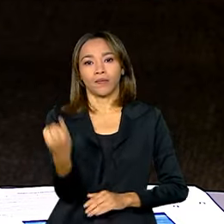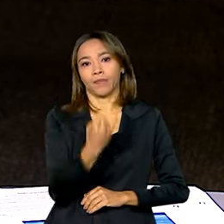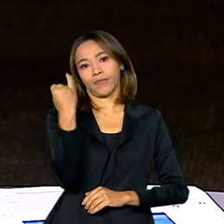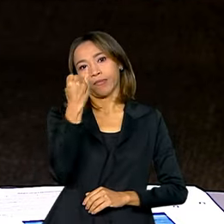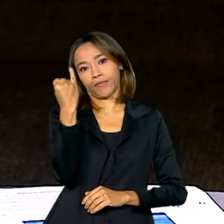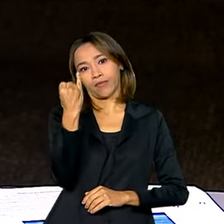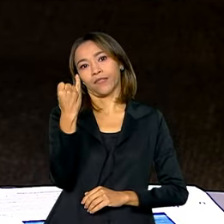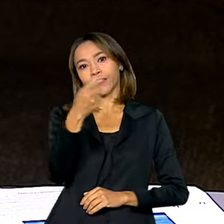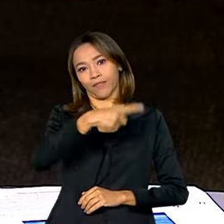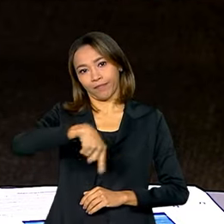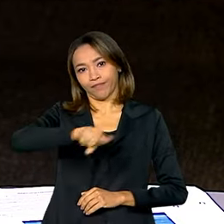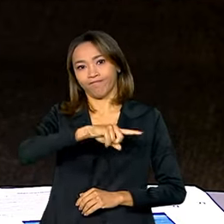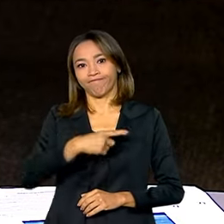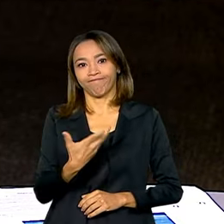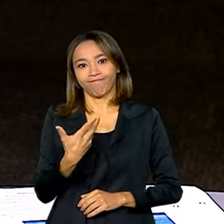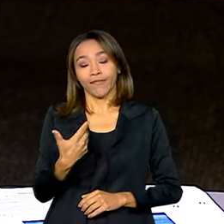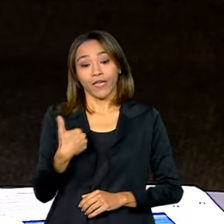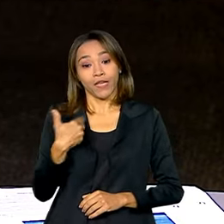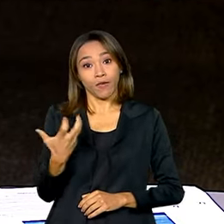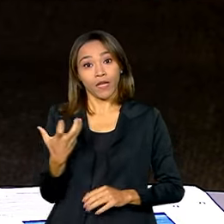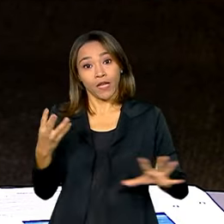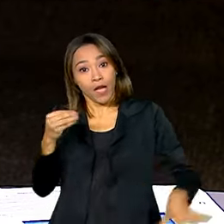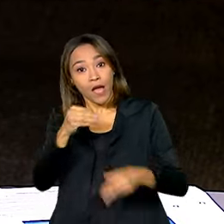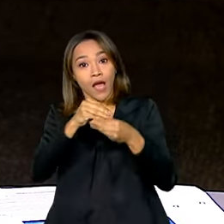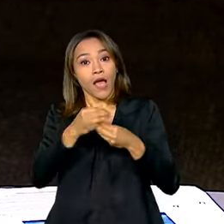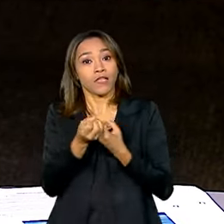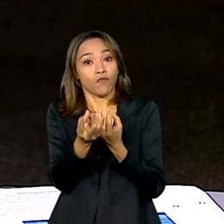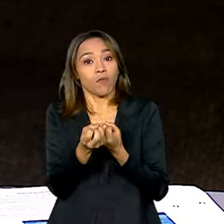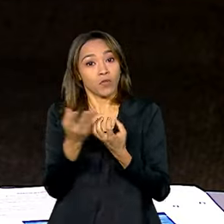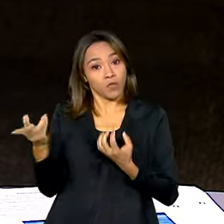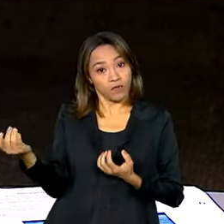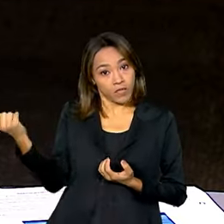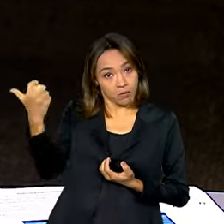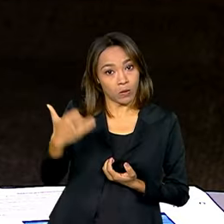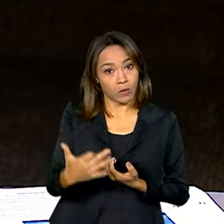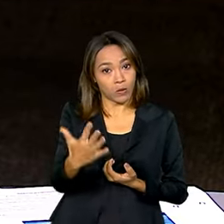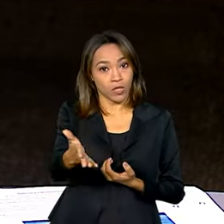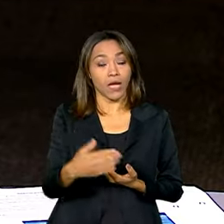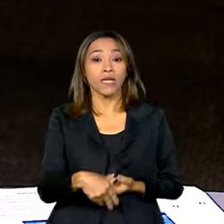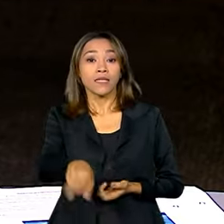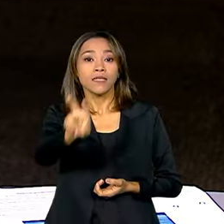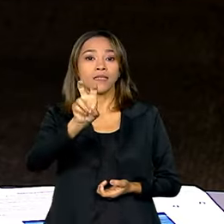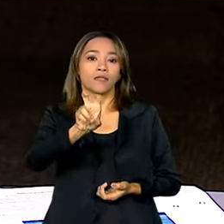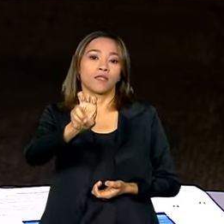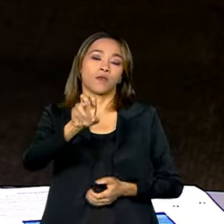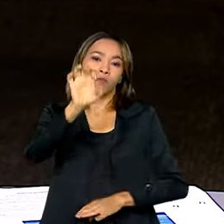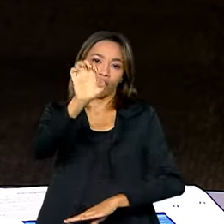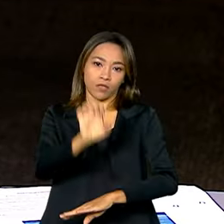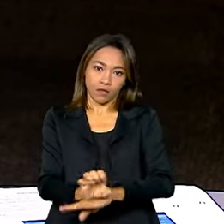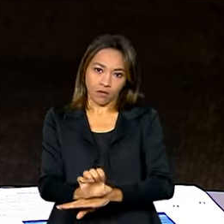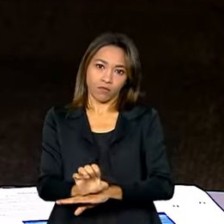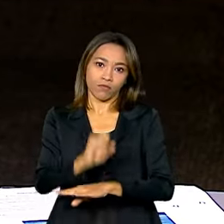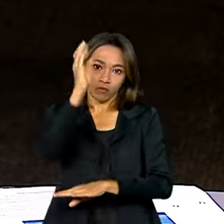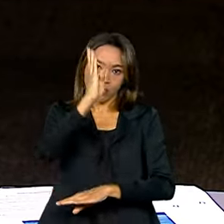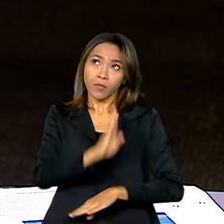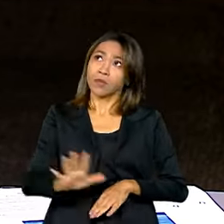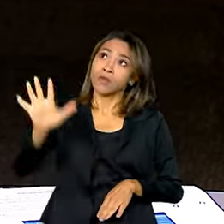queria adicionar ao dado que você dá o fato de que em 5 estados as mulheres